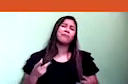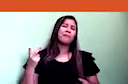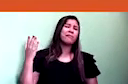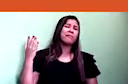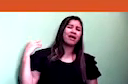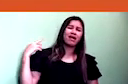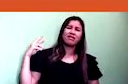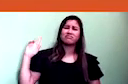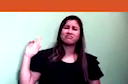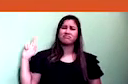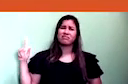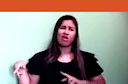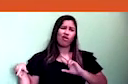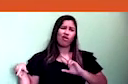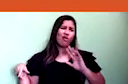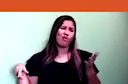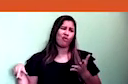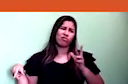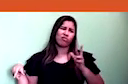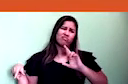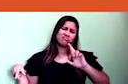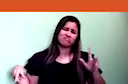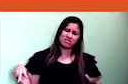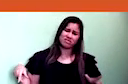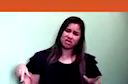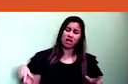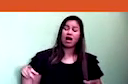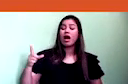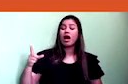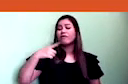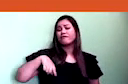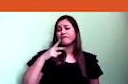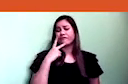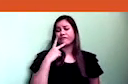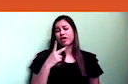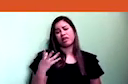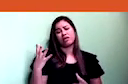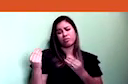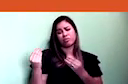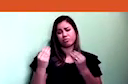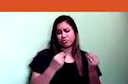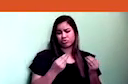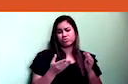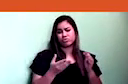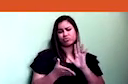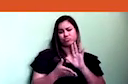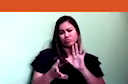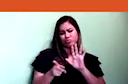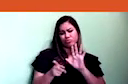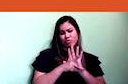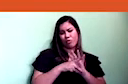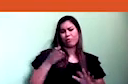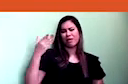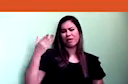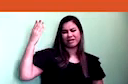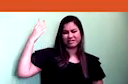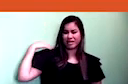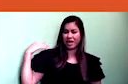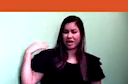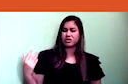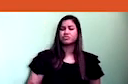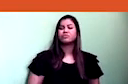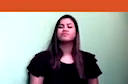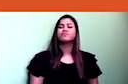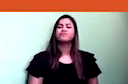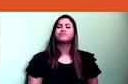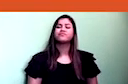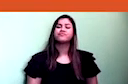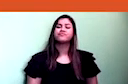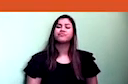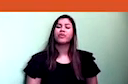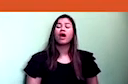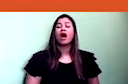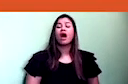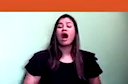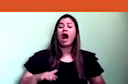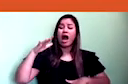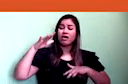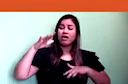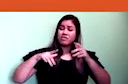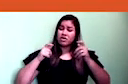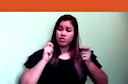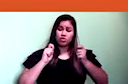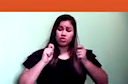gente trabalha muito com questões do passado ou reações bioquímicas do organismo. Quando isso está fora de controle,